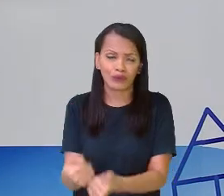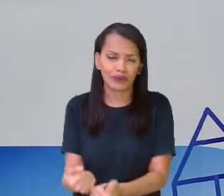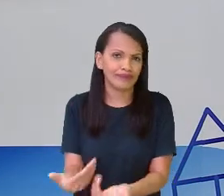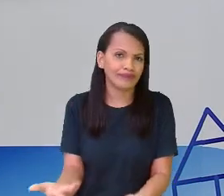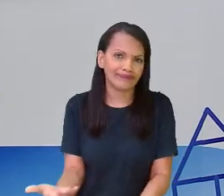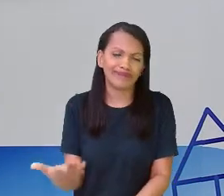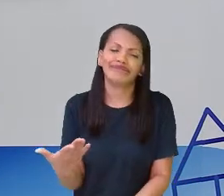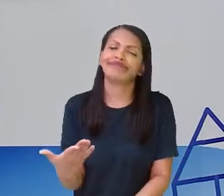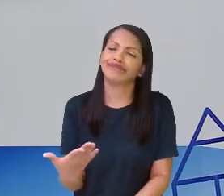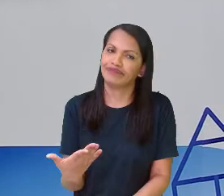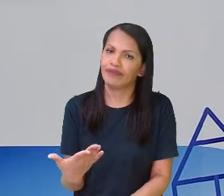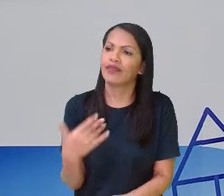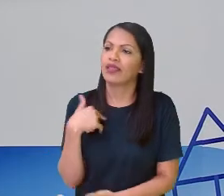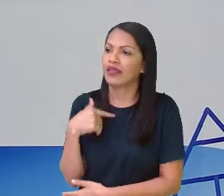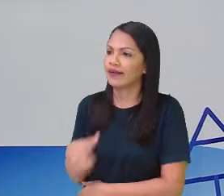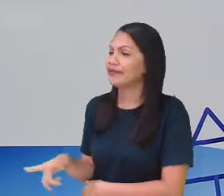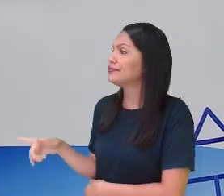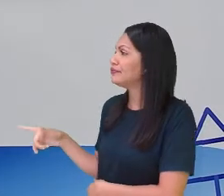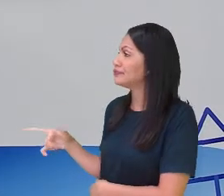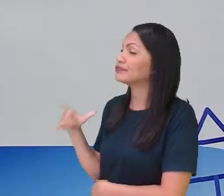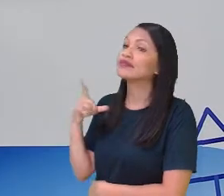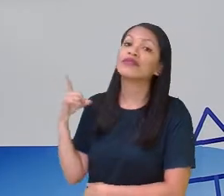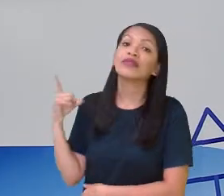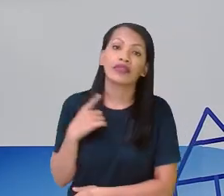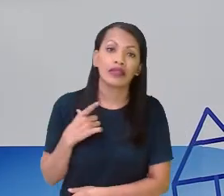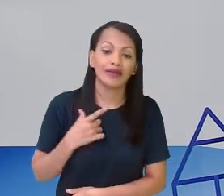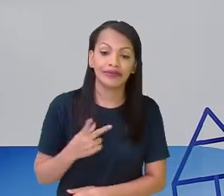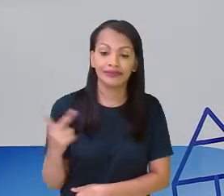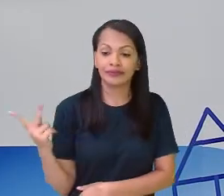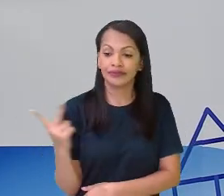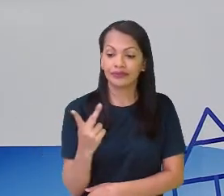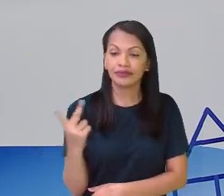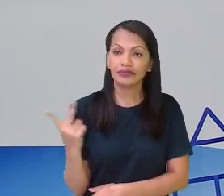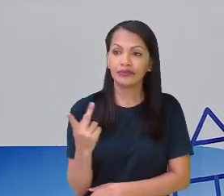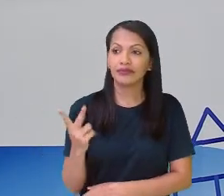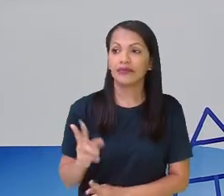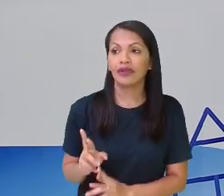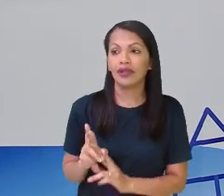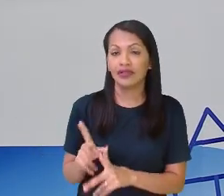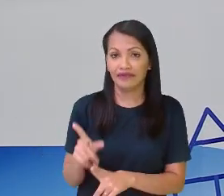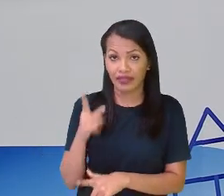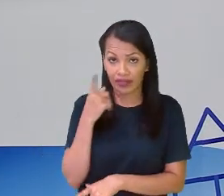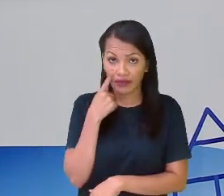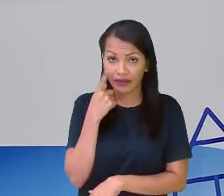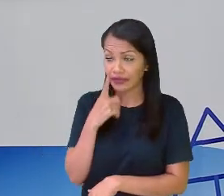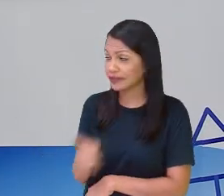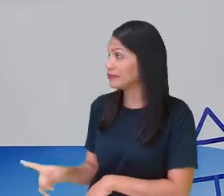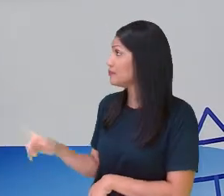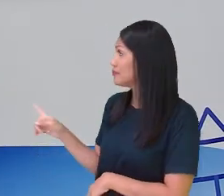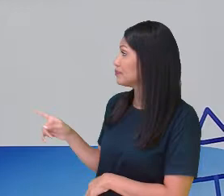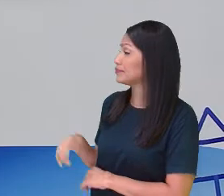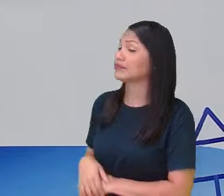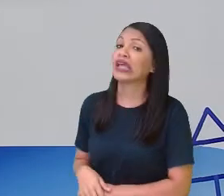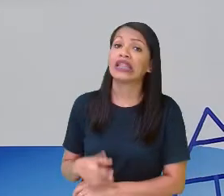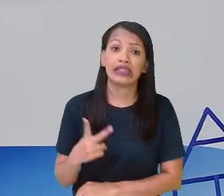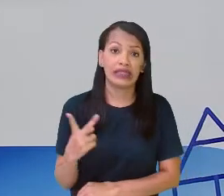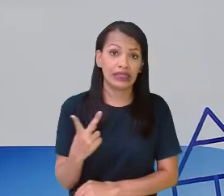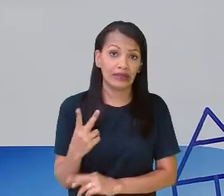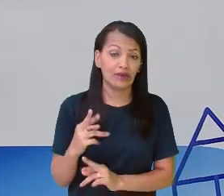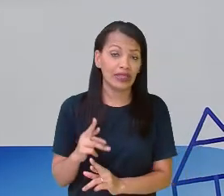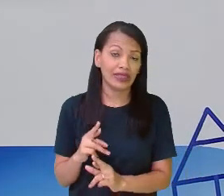eu tenho recipientes diferentes. Deixa eu ver. Ah, tá aqui. Recipientes